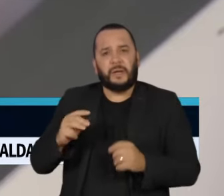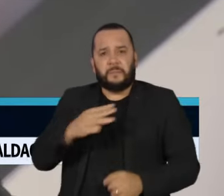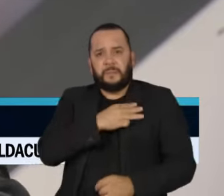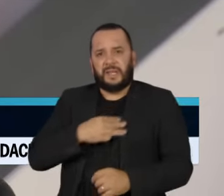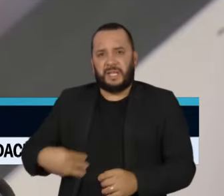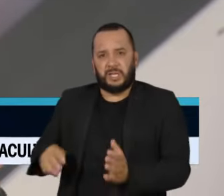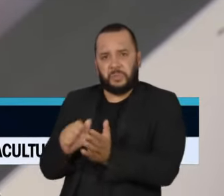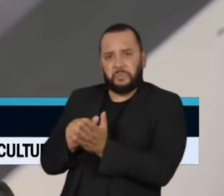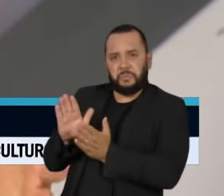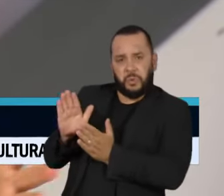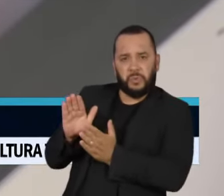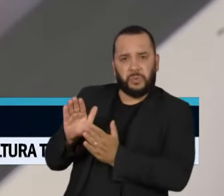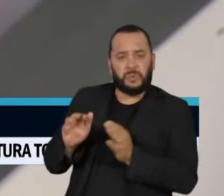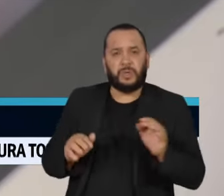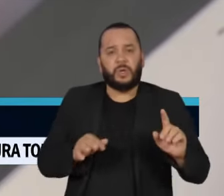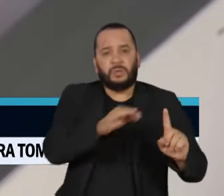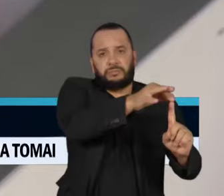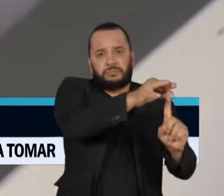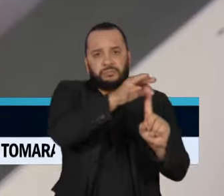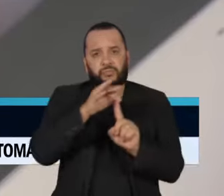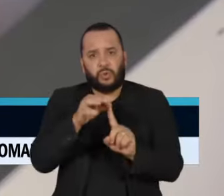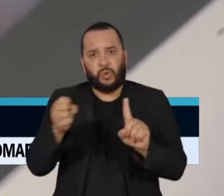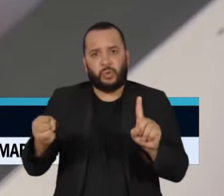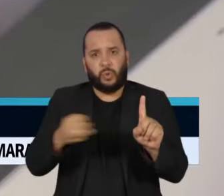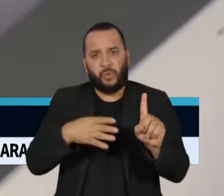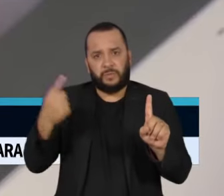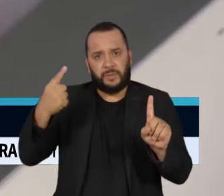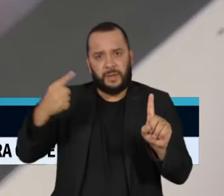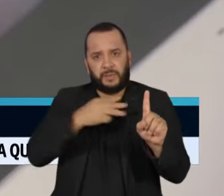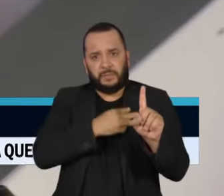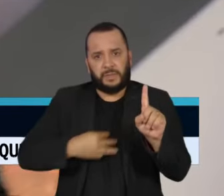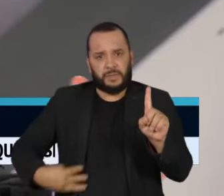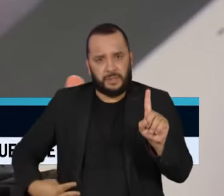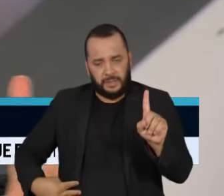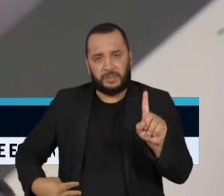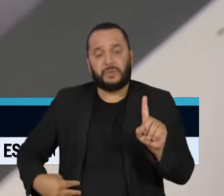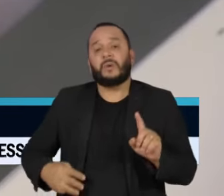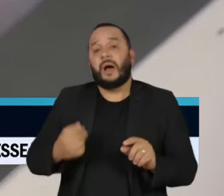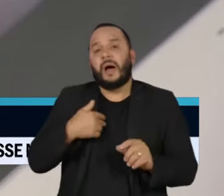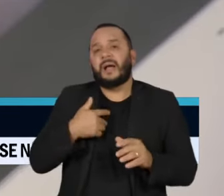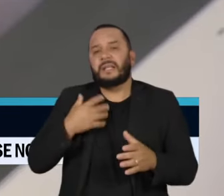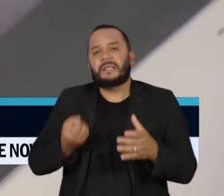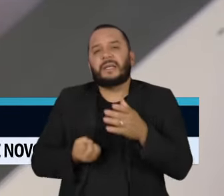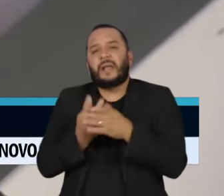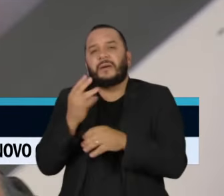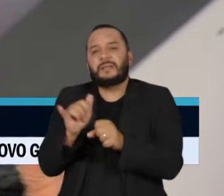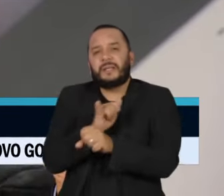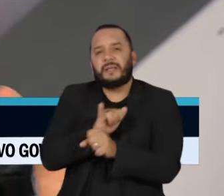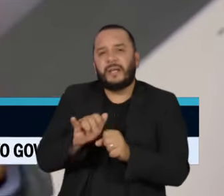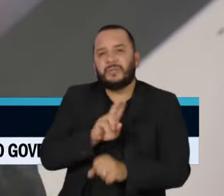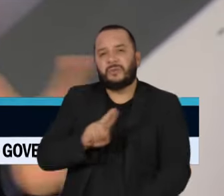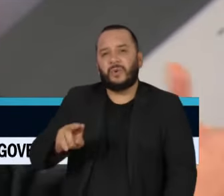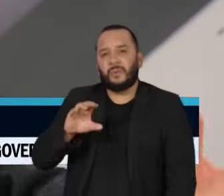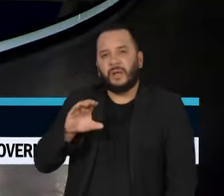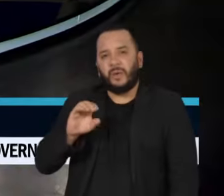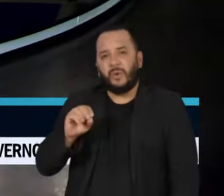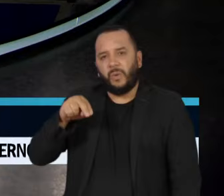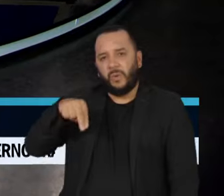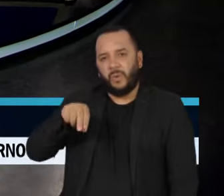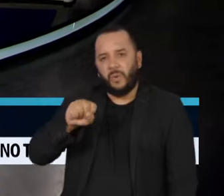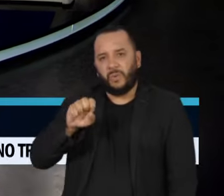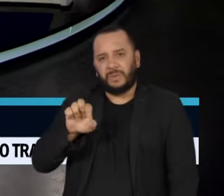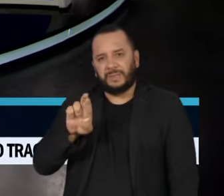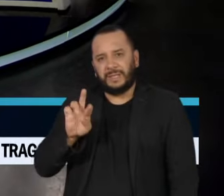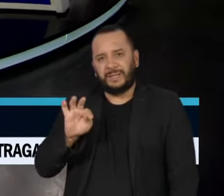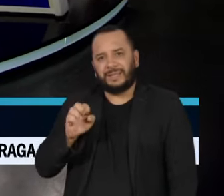primeiro-ministro, inventaram lá, em bom sentido, uma coisa chamada concertação. Ou seja, fizeram um programa